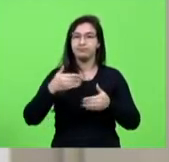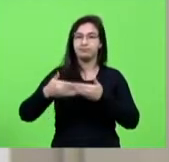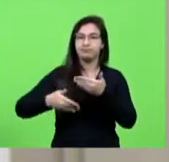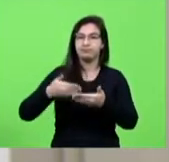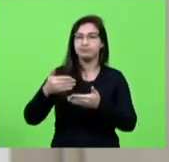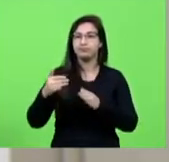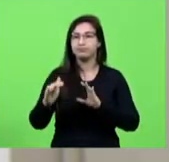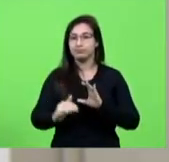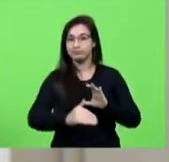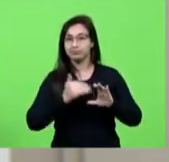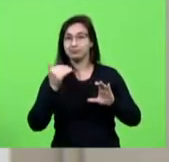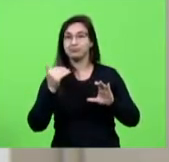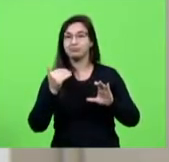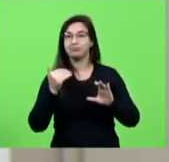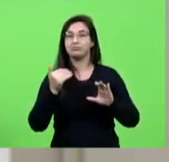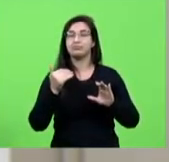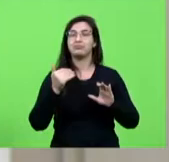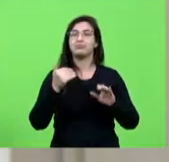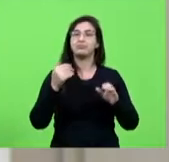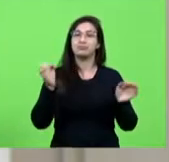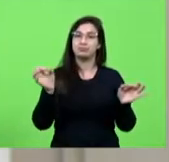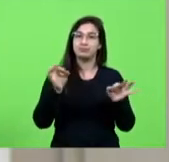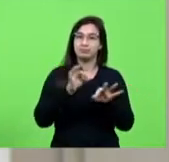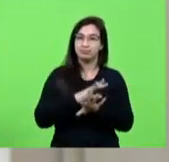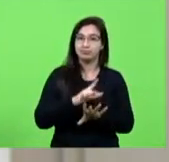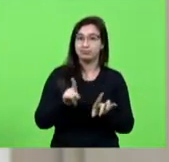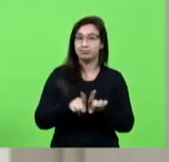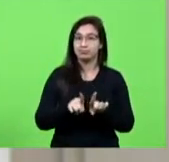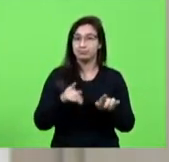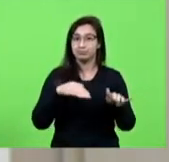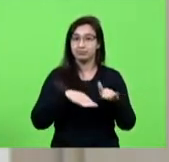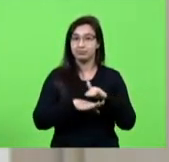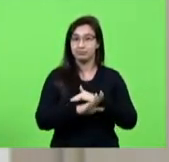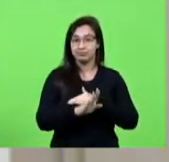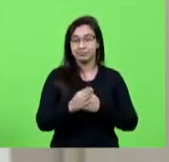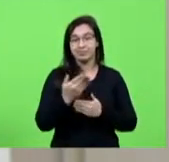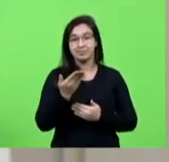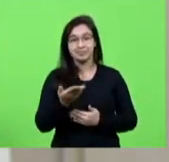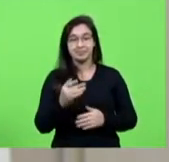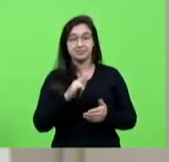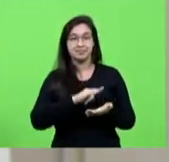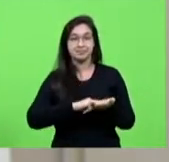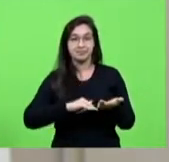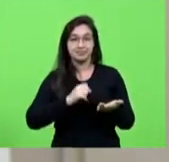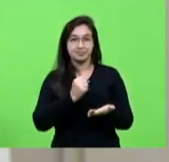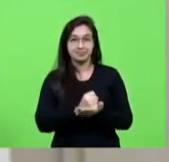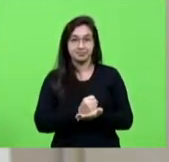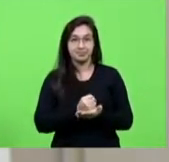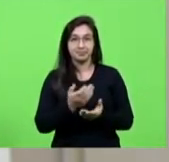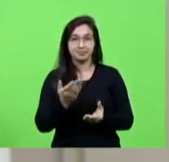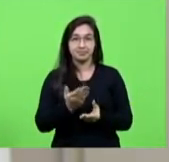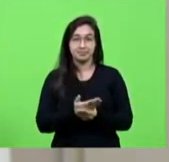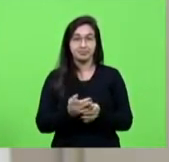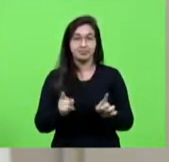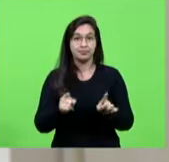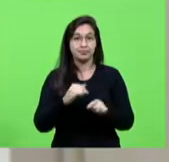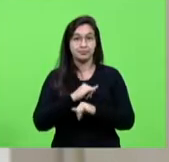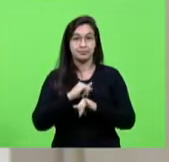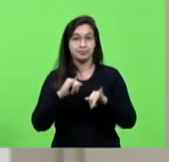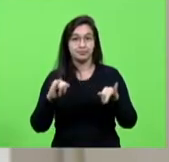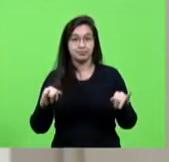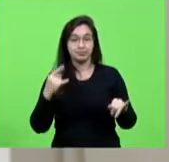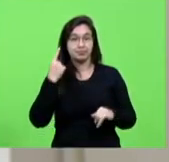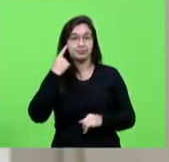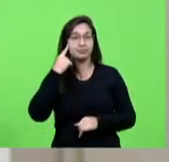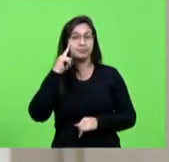recebimento, autuação, conclusão e arquivamento de documentos e processos, bem como comunicou que, a partir do dia